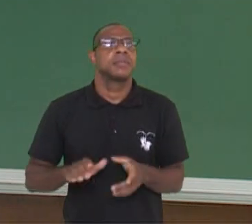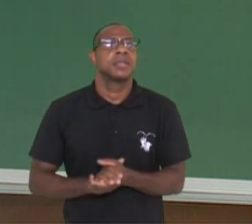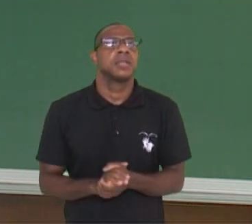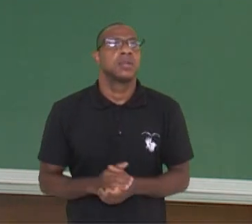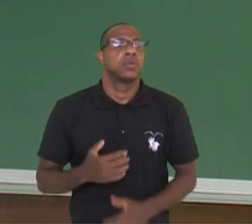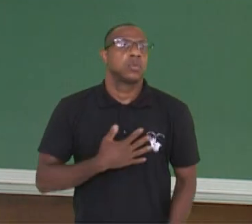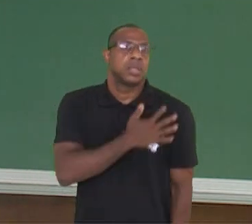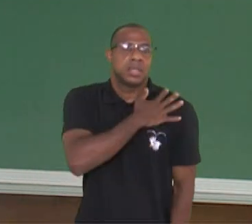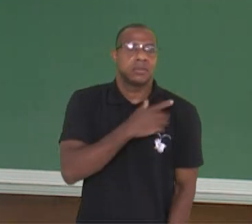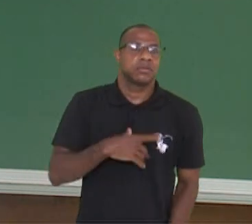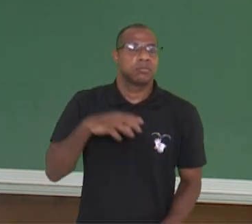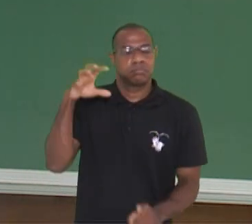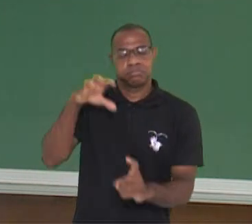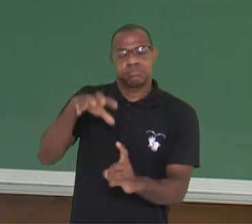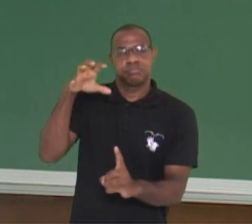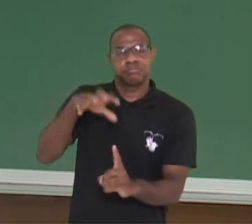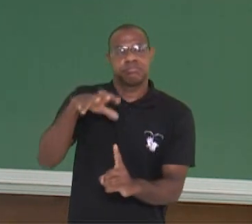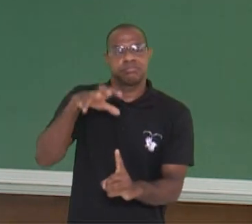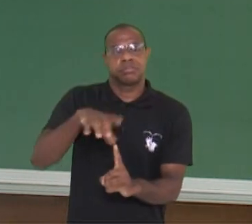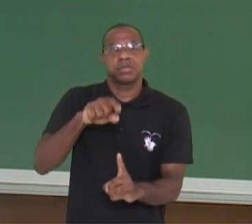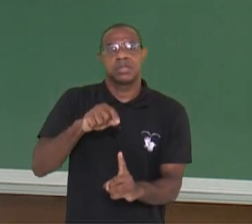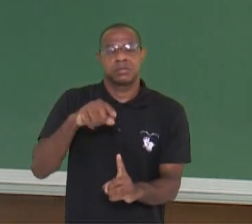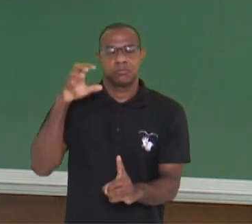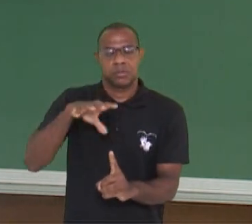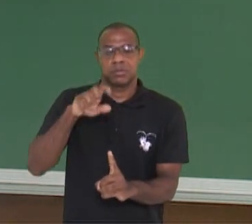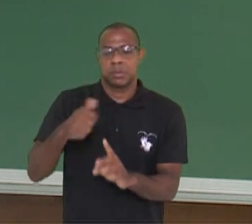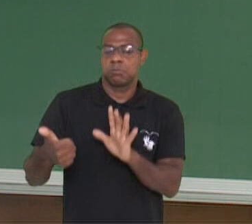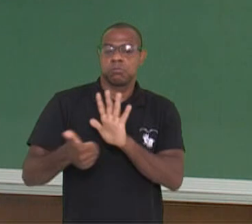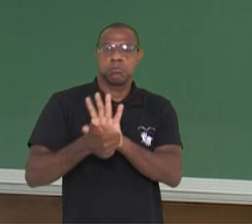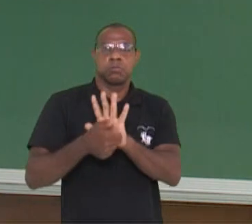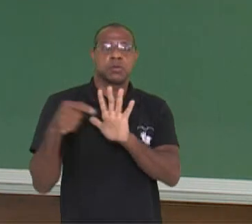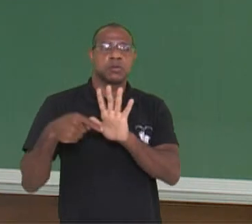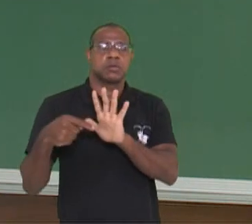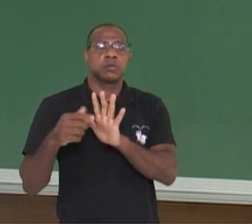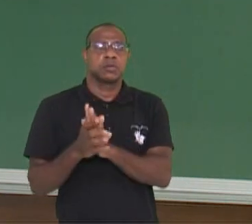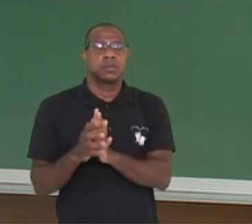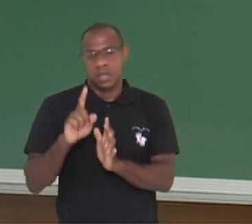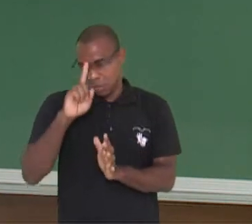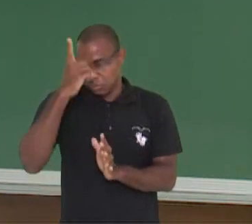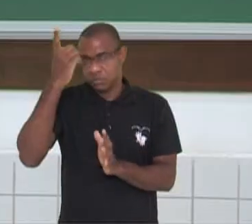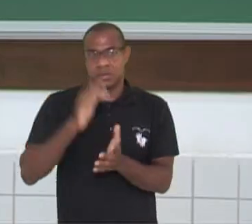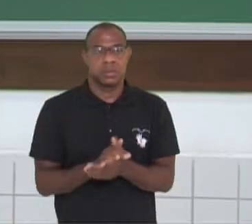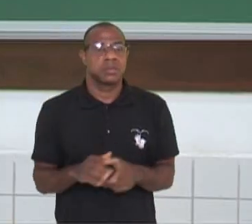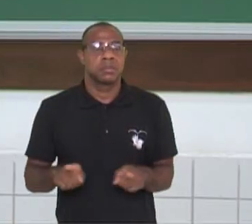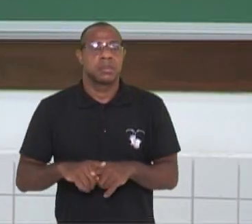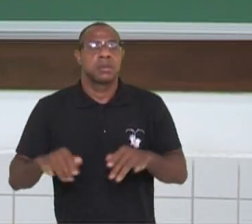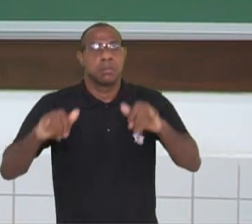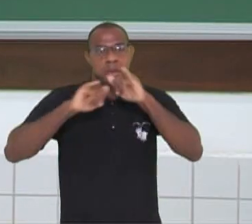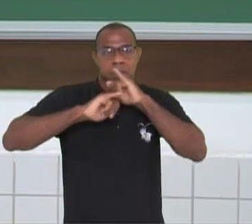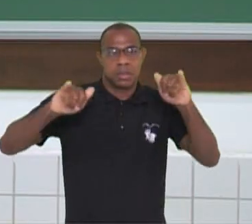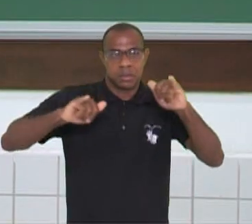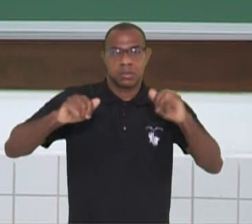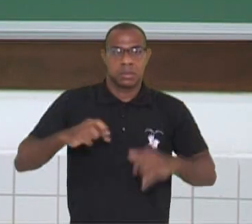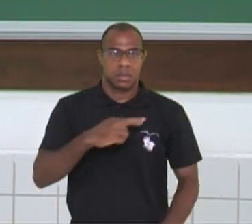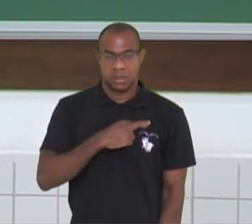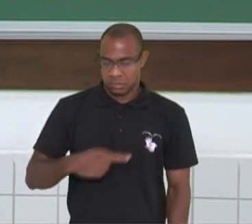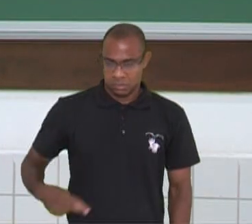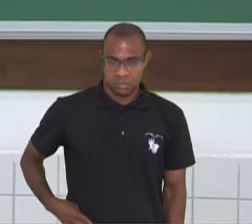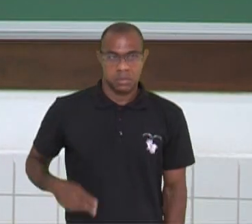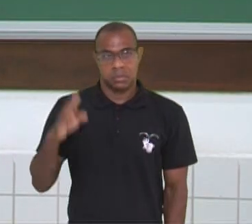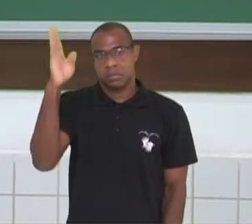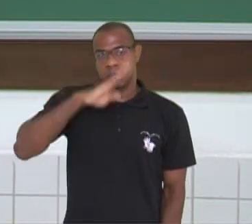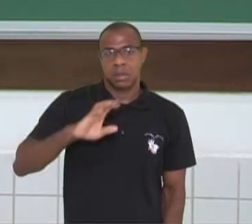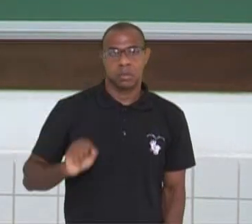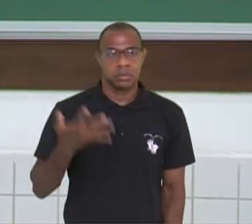pela ideologia positivista. E a proclamação da República no Brasil aconteceu no dia